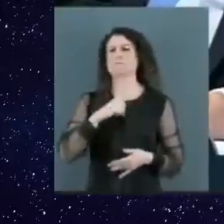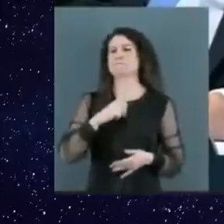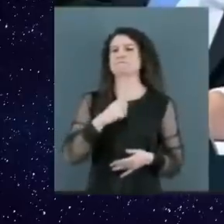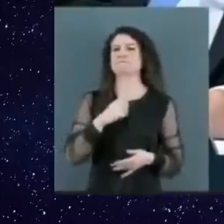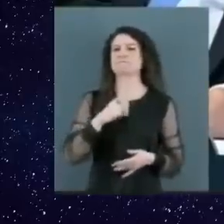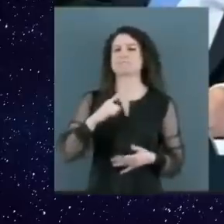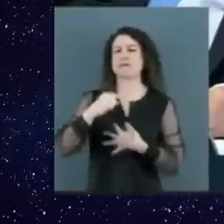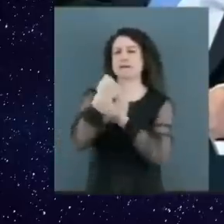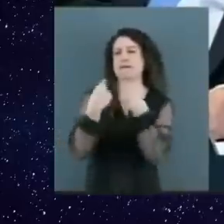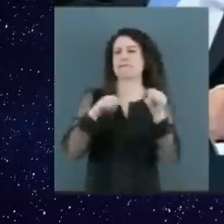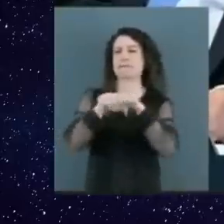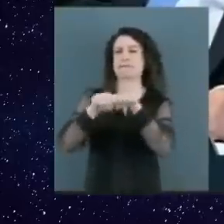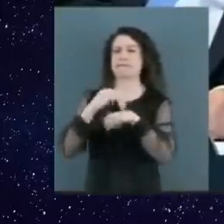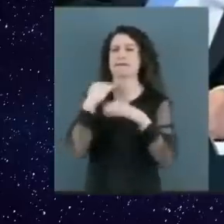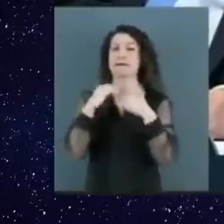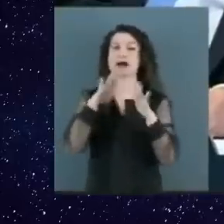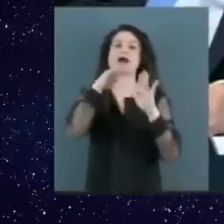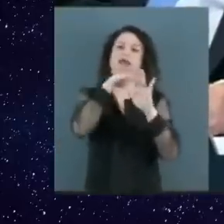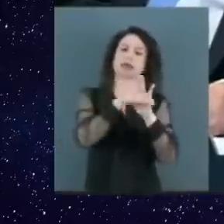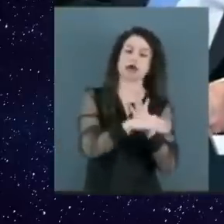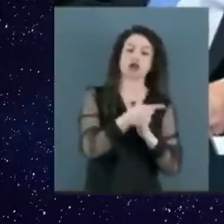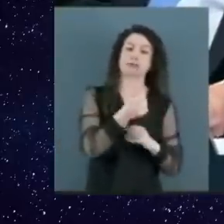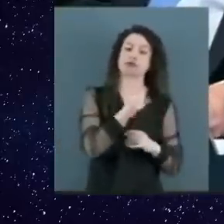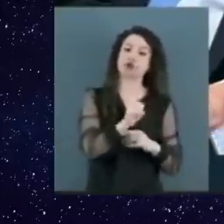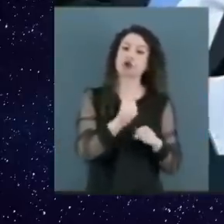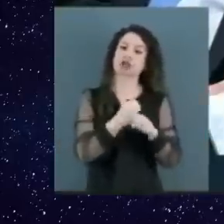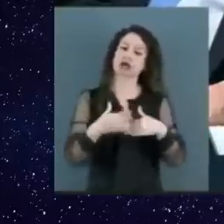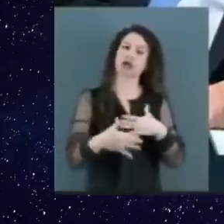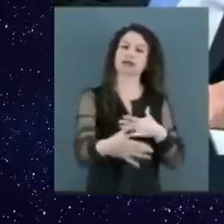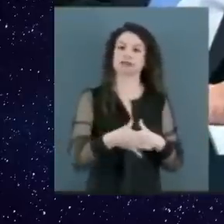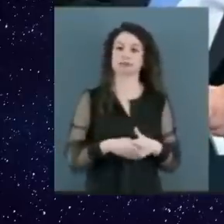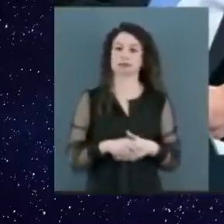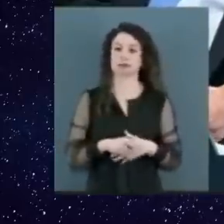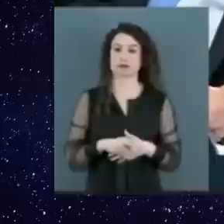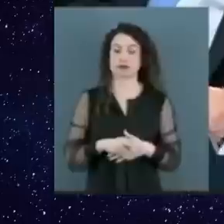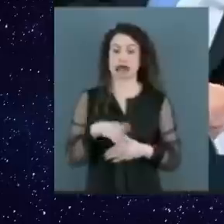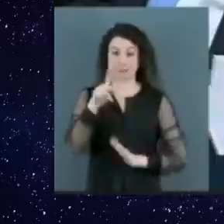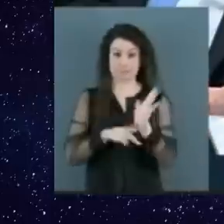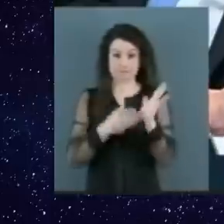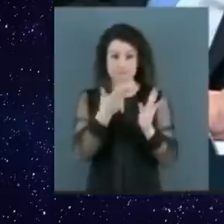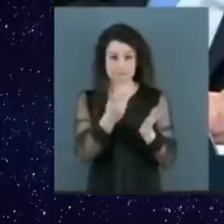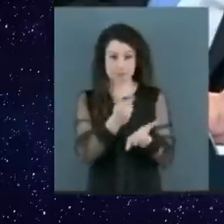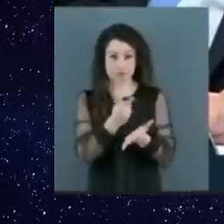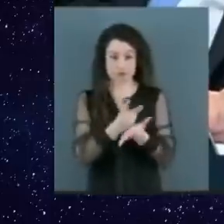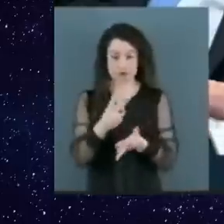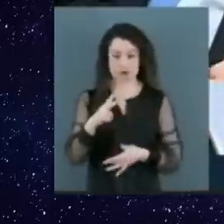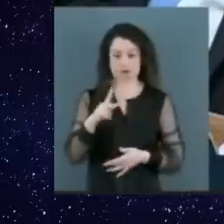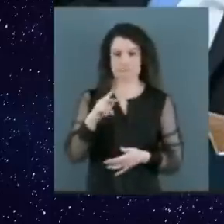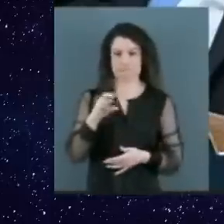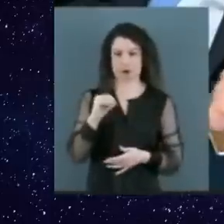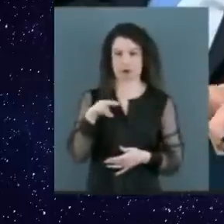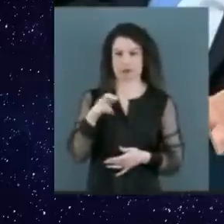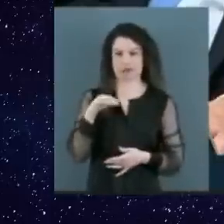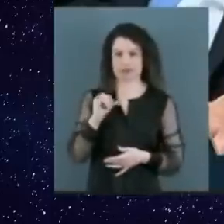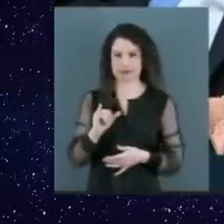em 2018 e seguintes. O Pronace também foi marcado, ministro Flávio Dino,